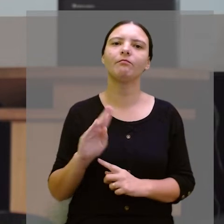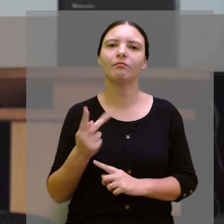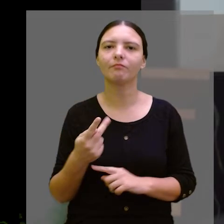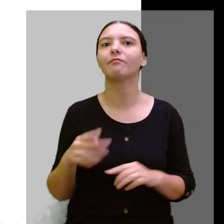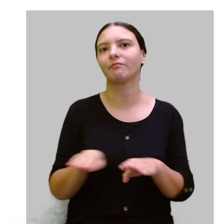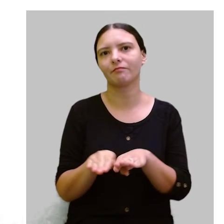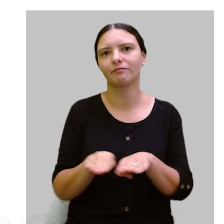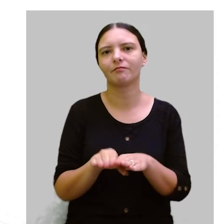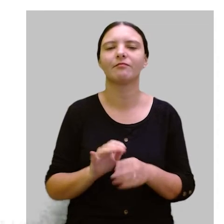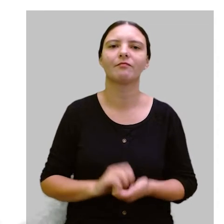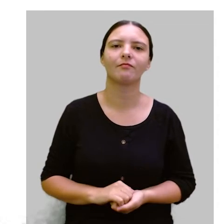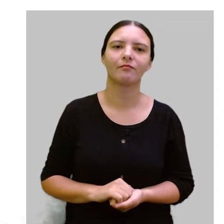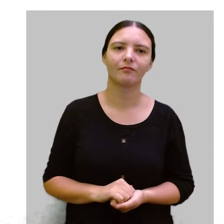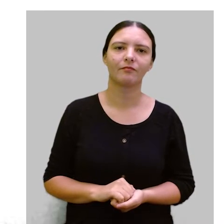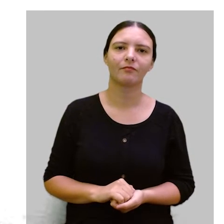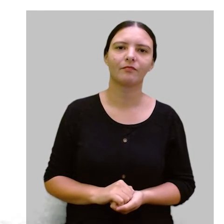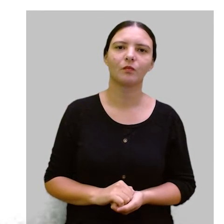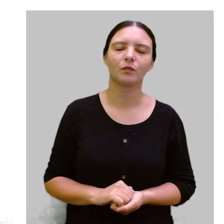também.